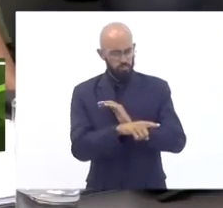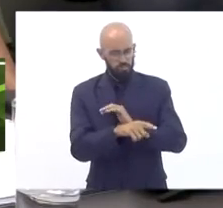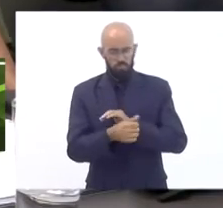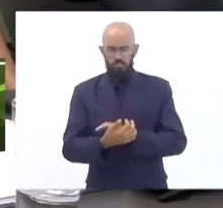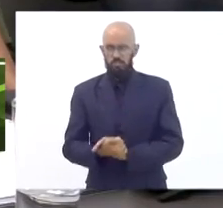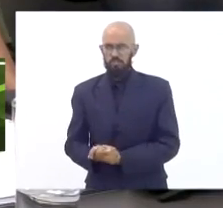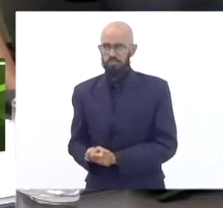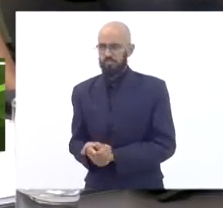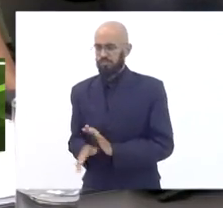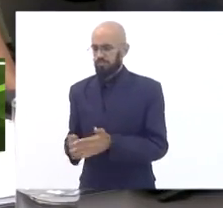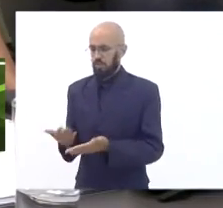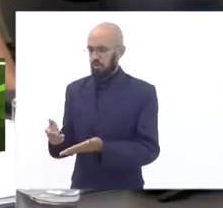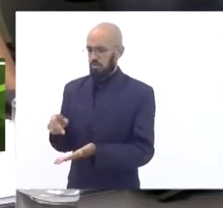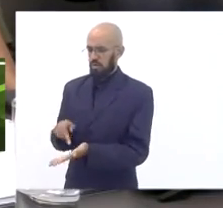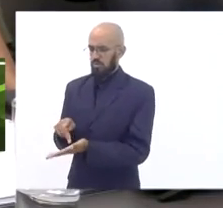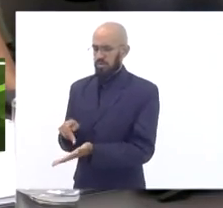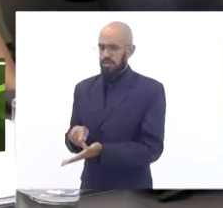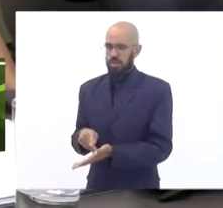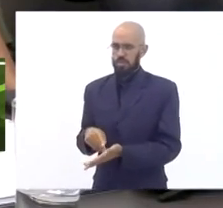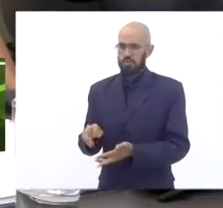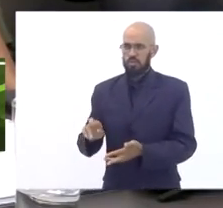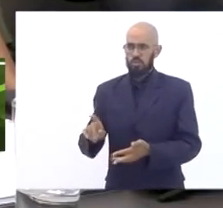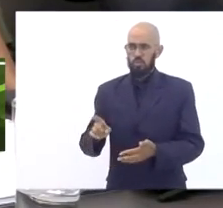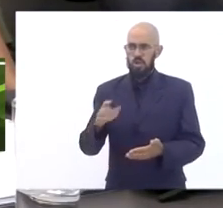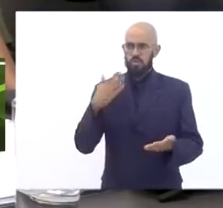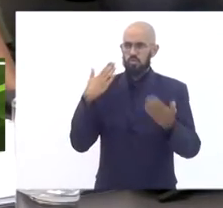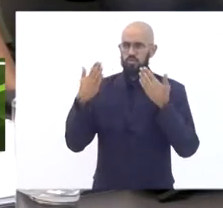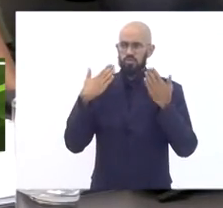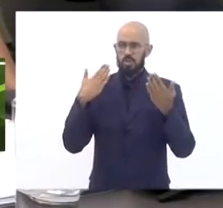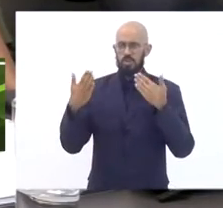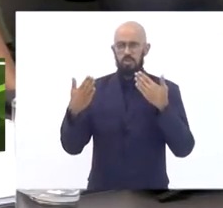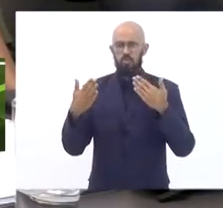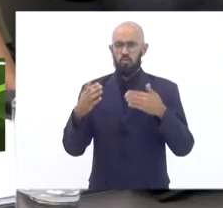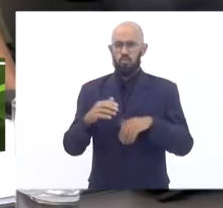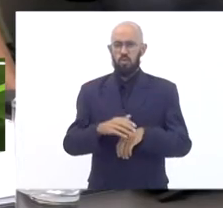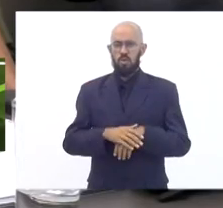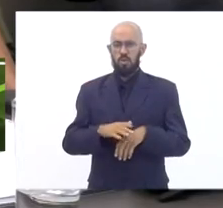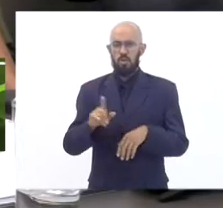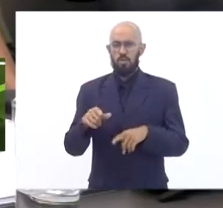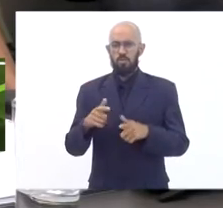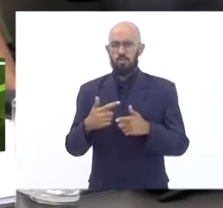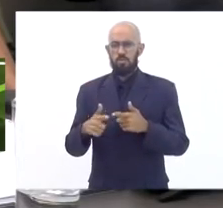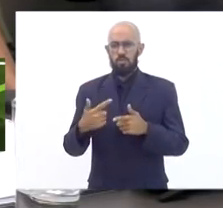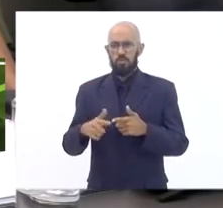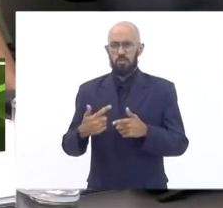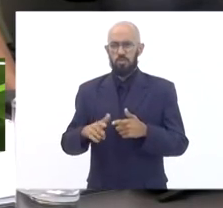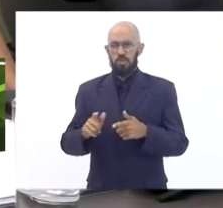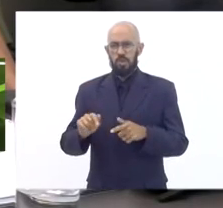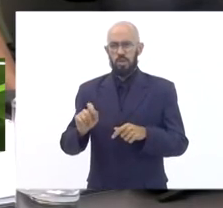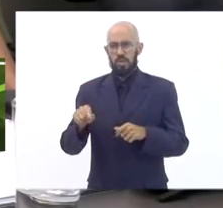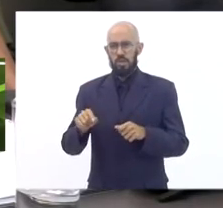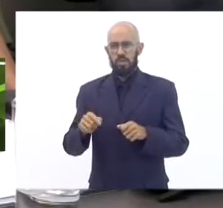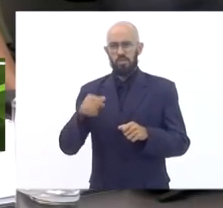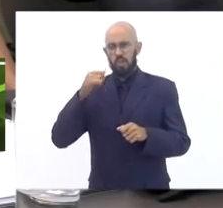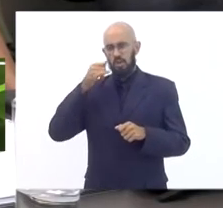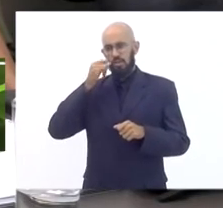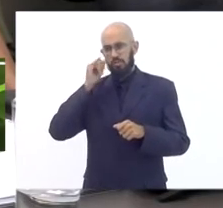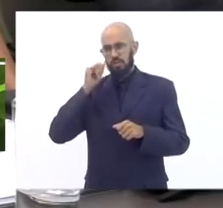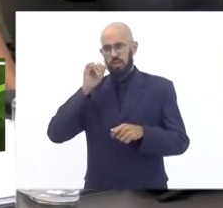Na verdade, essa questão não é suspeição, na verdade é a questão da imparcialidade, na verdade, com relação à